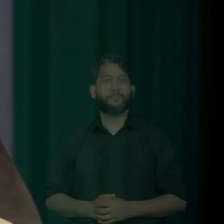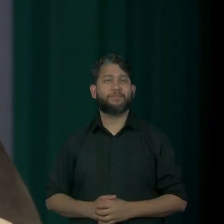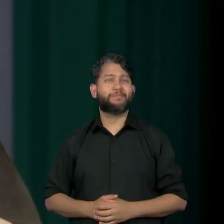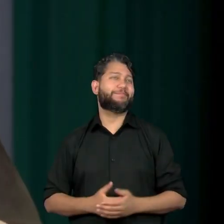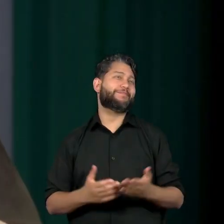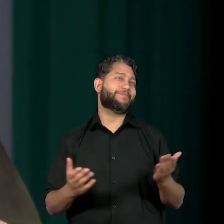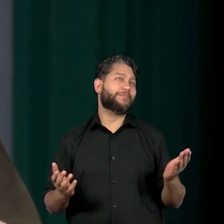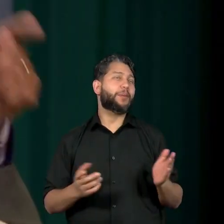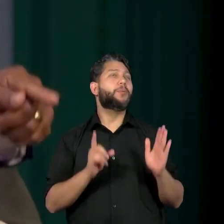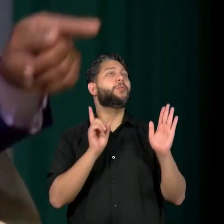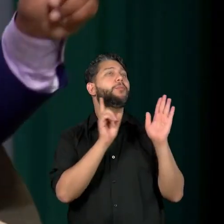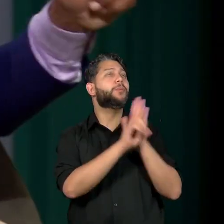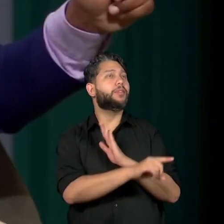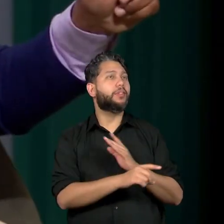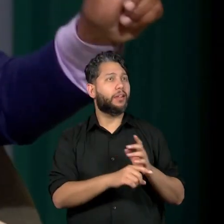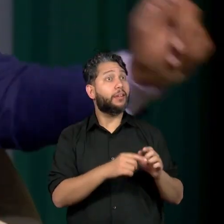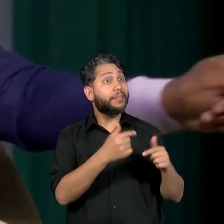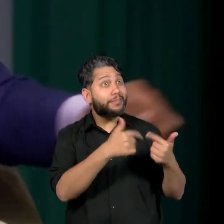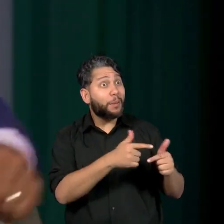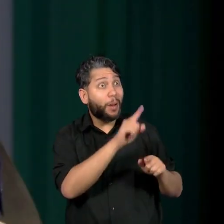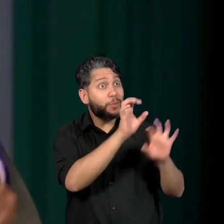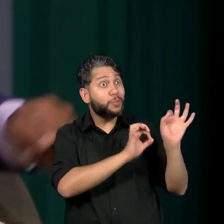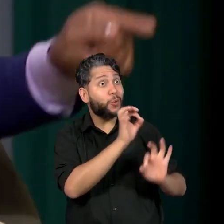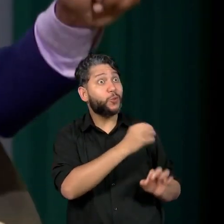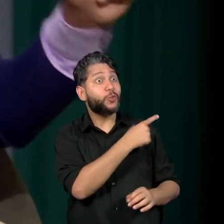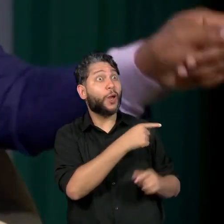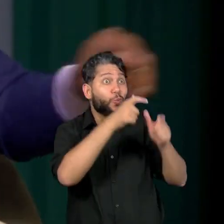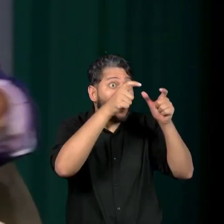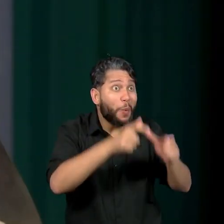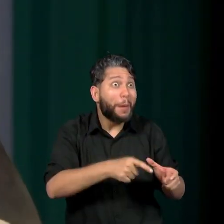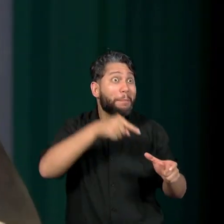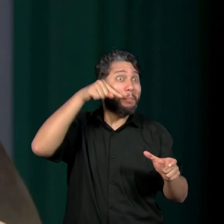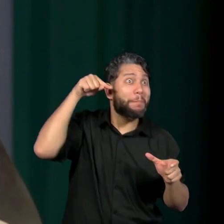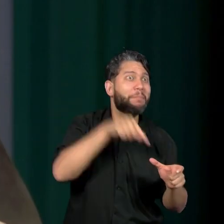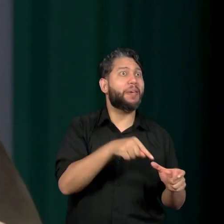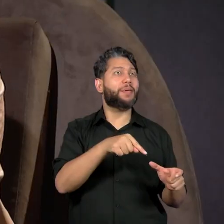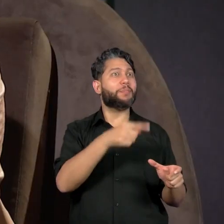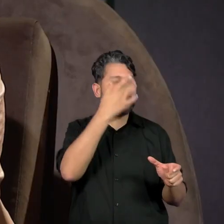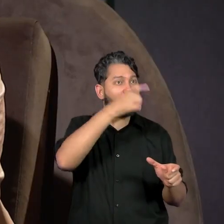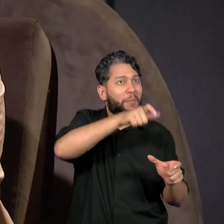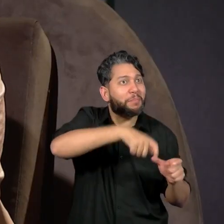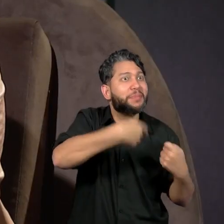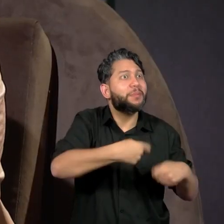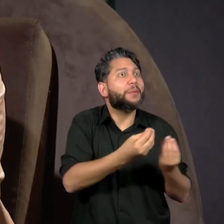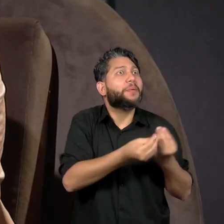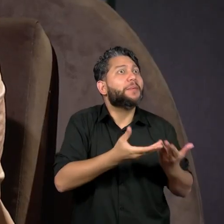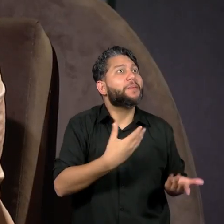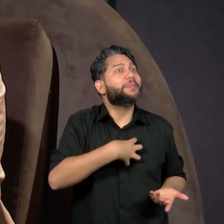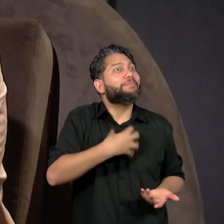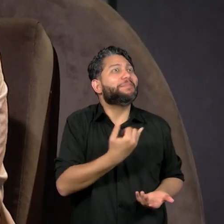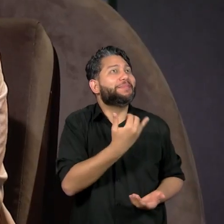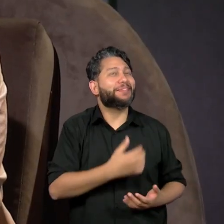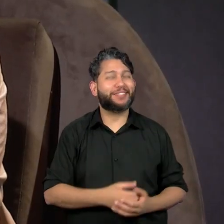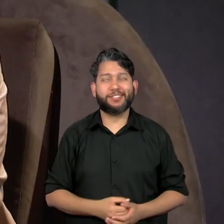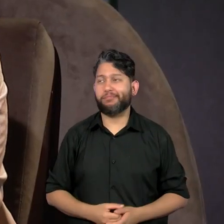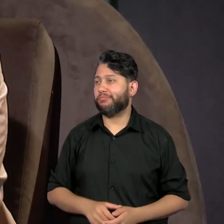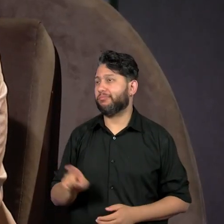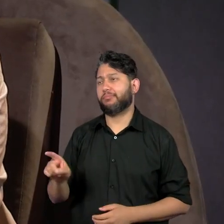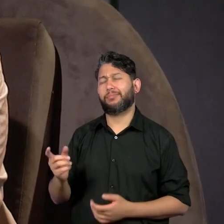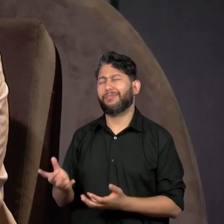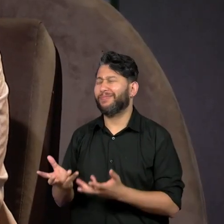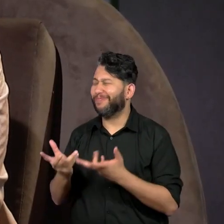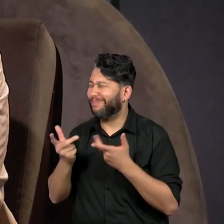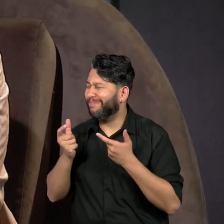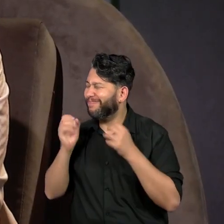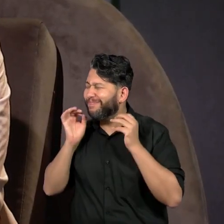Alexandre, qual é a importância de um trabalho desse, num lugar desse, com essas pessoas? É fantástico. Eu vi o trabalho deles em mais